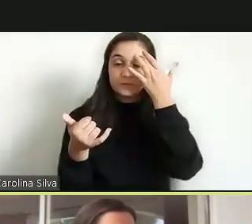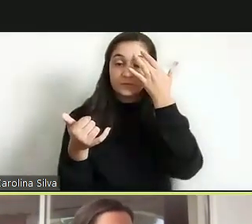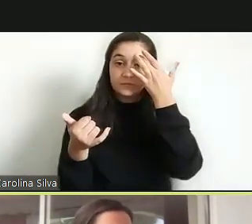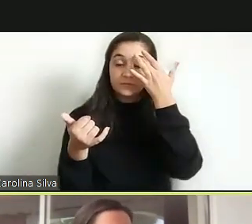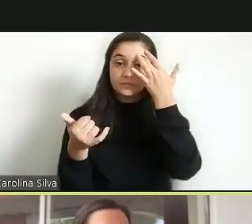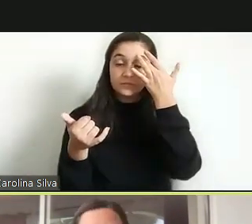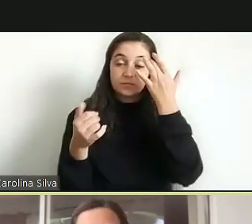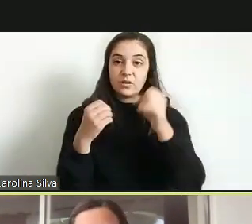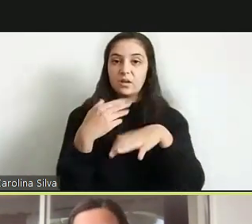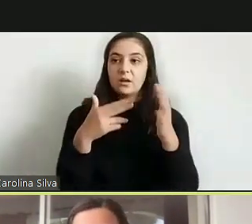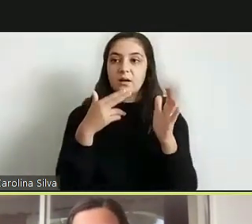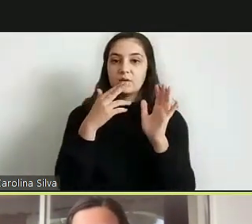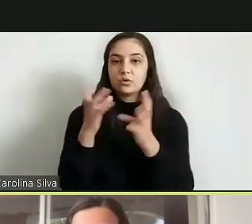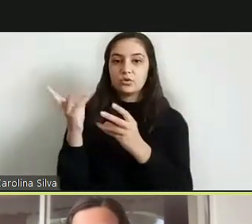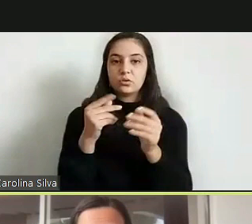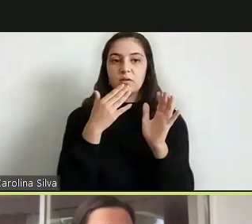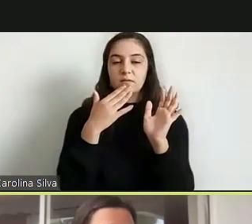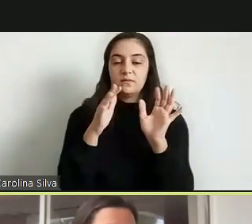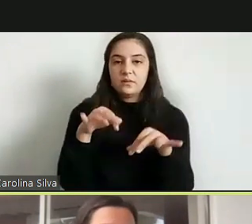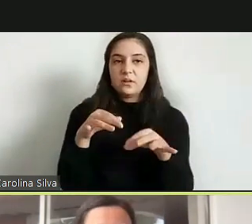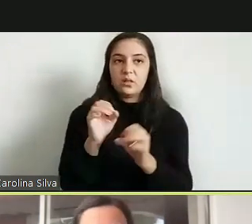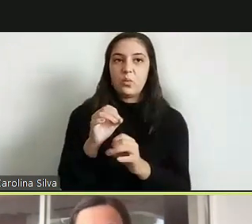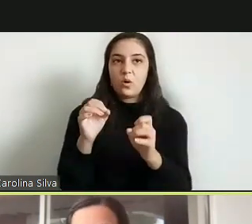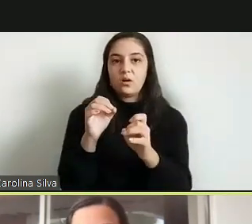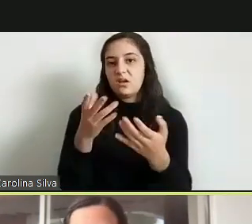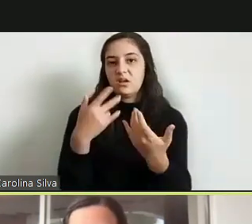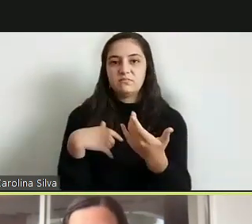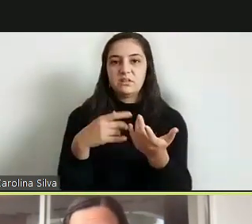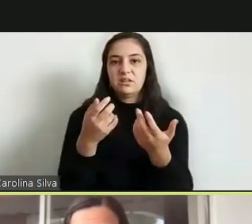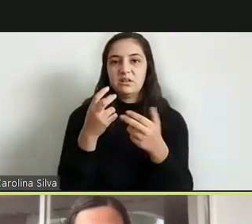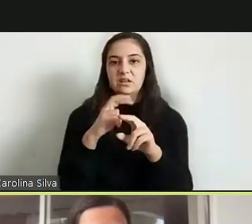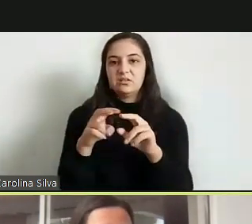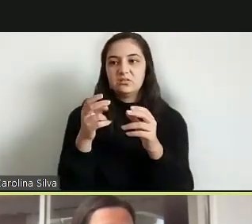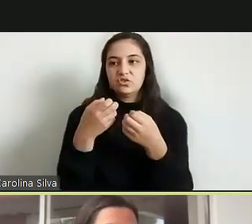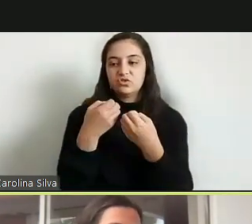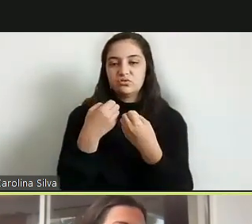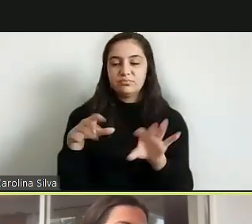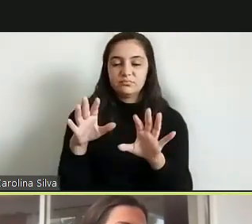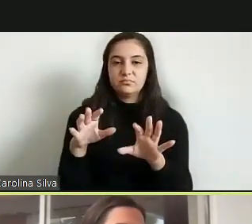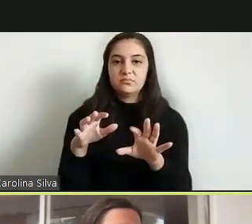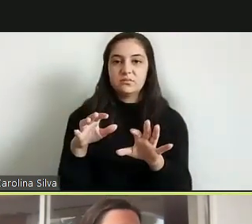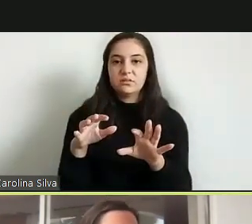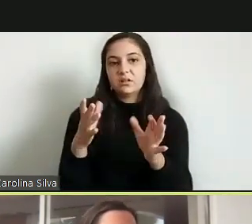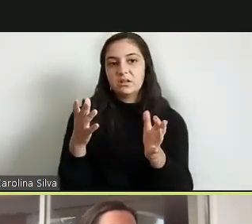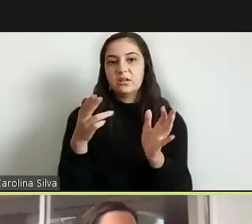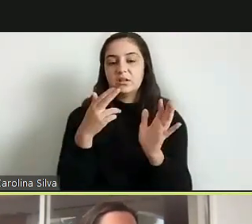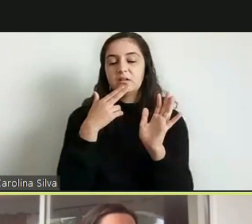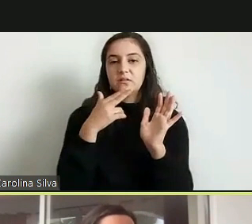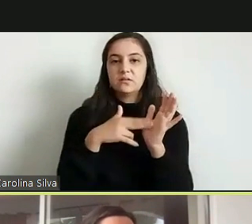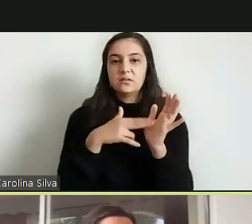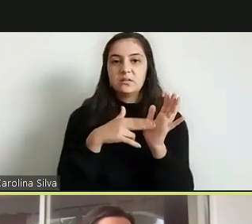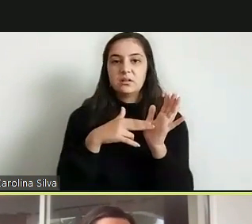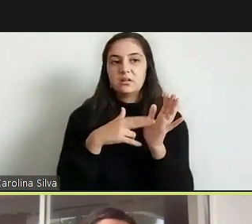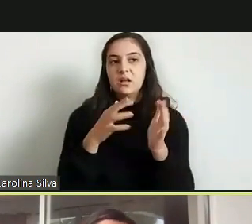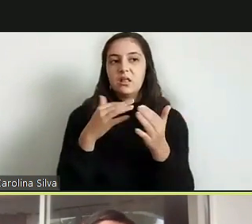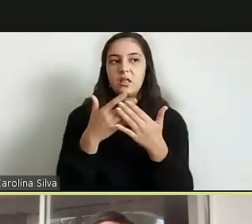incorporação naquilo que é o resultado final daquilo que são os contributos, é um desperdício de energia de todas as partes e, na verdade, acaba por ser